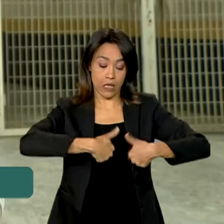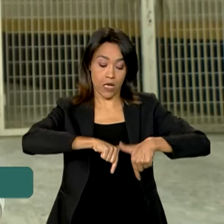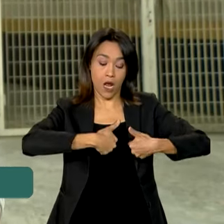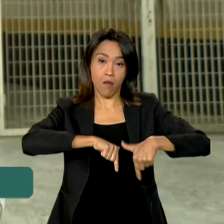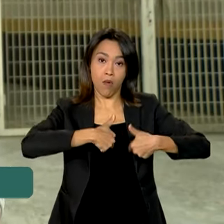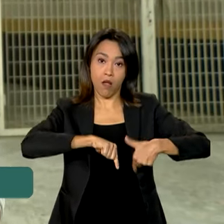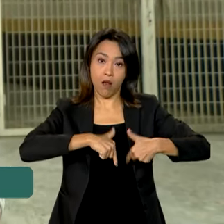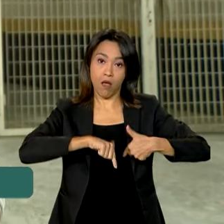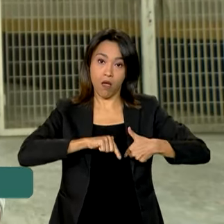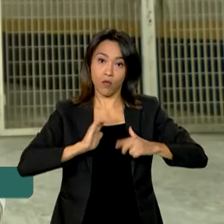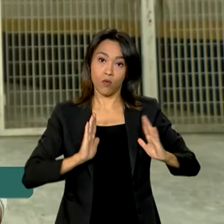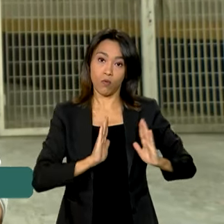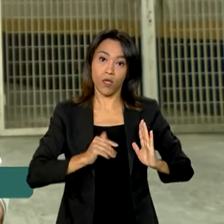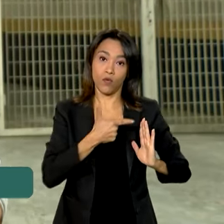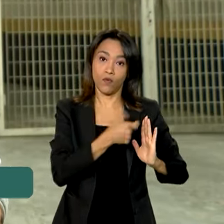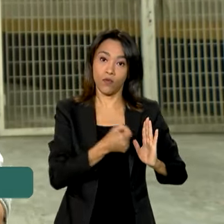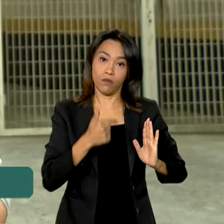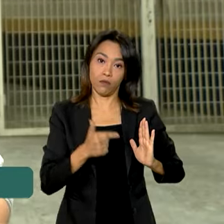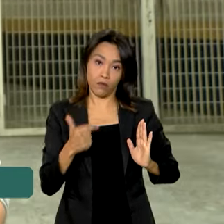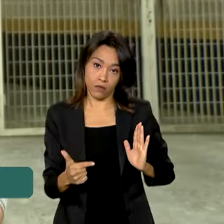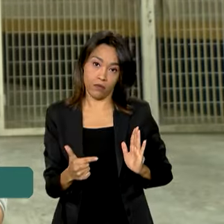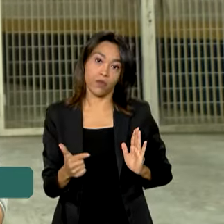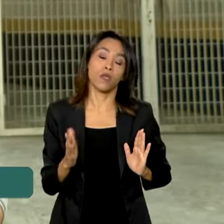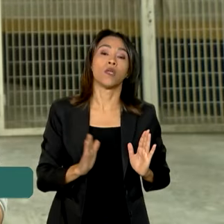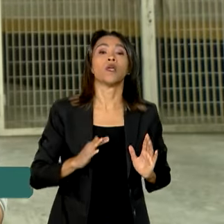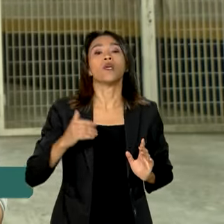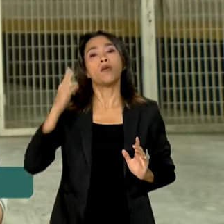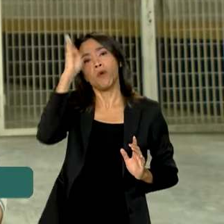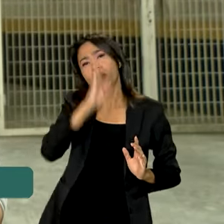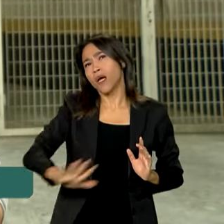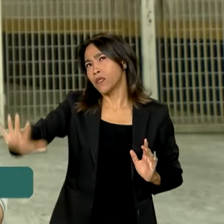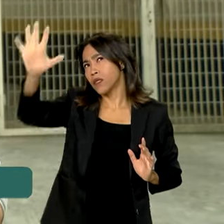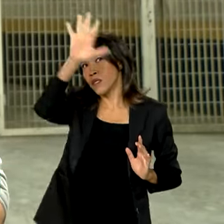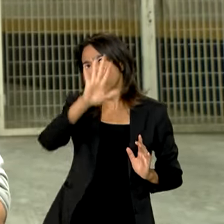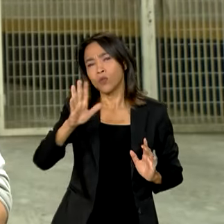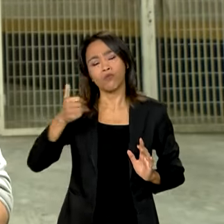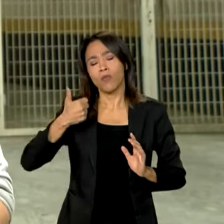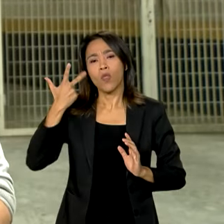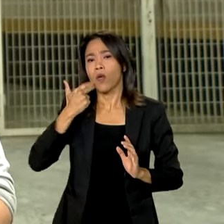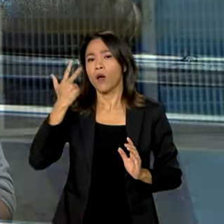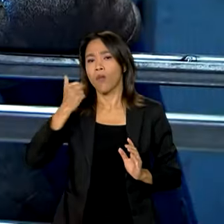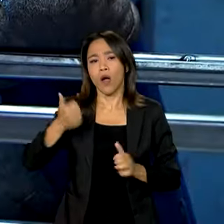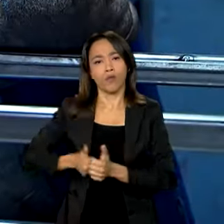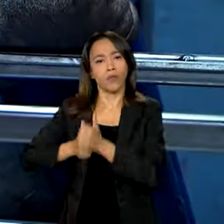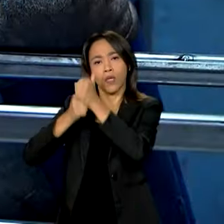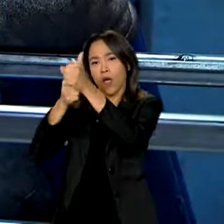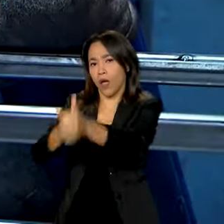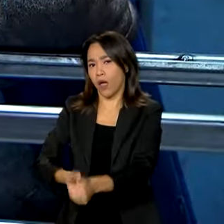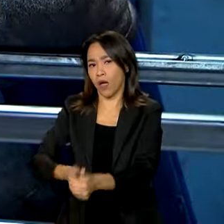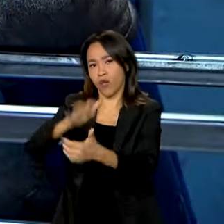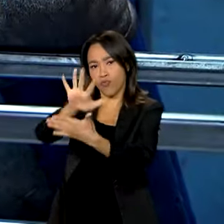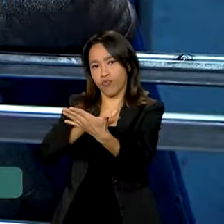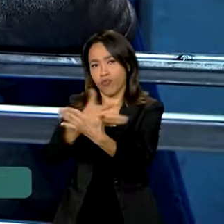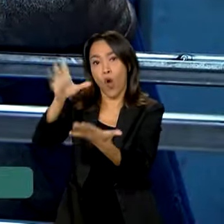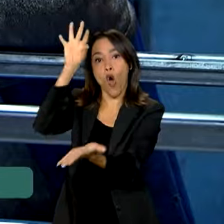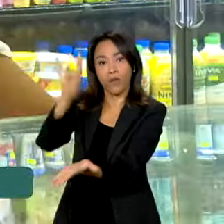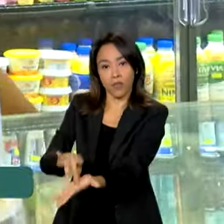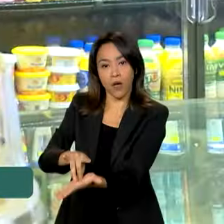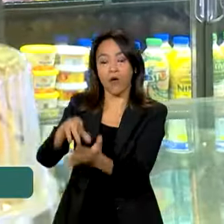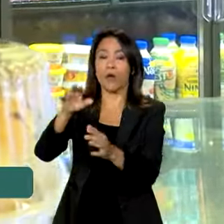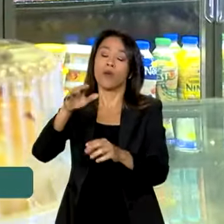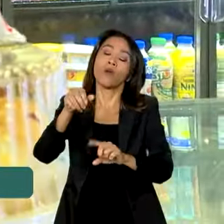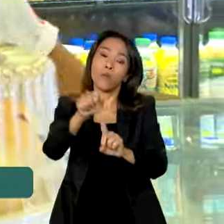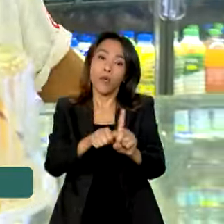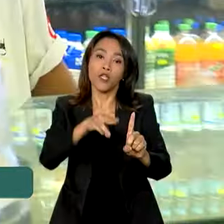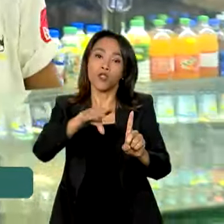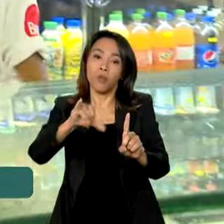de 2022. Para o restante do país, segue o calendário oficial. Os nascidos em maio e junho